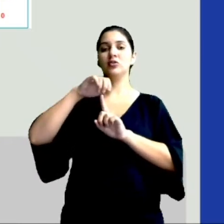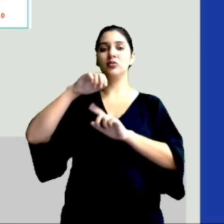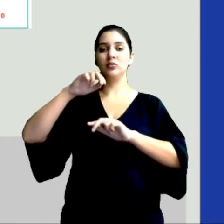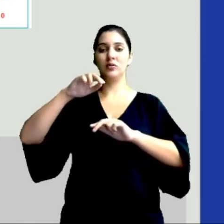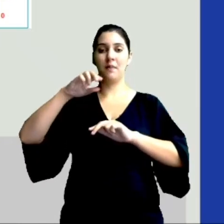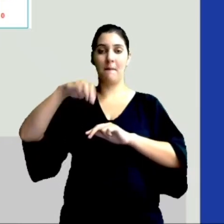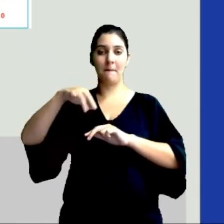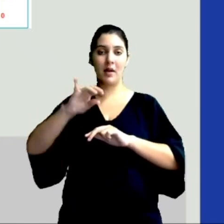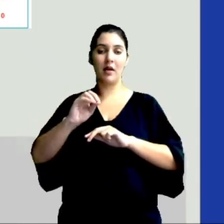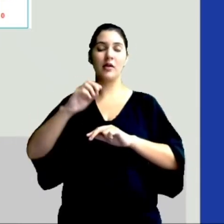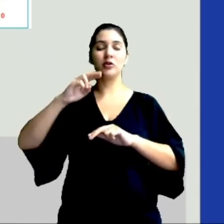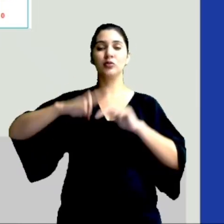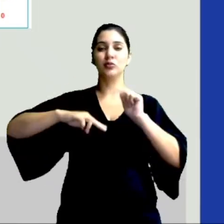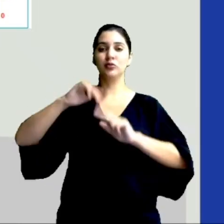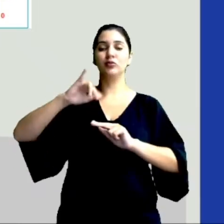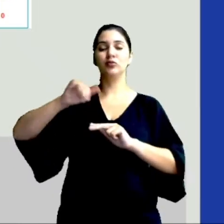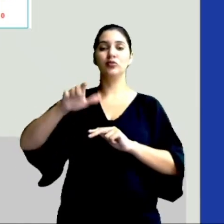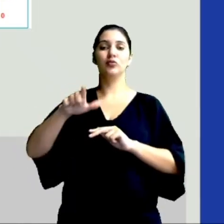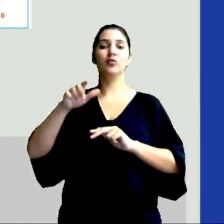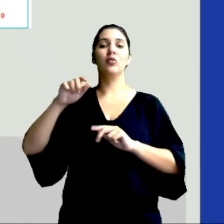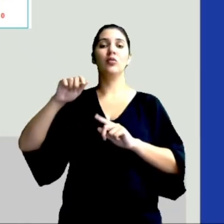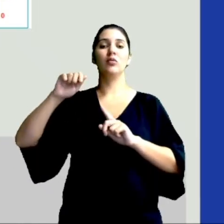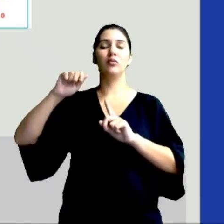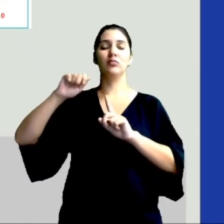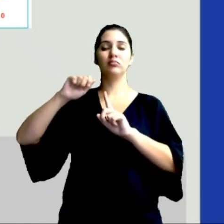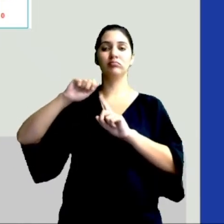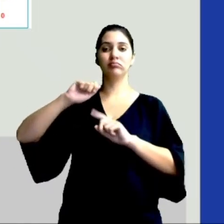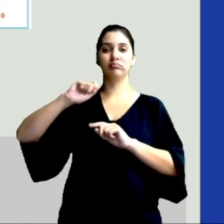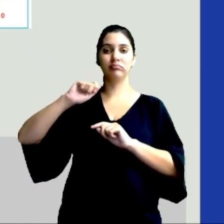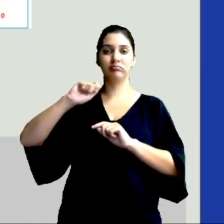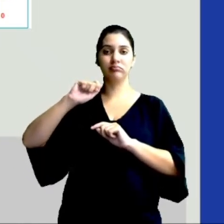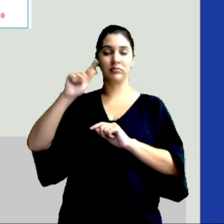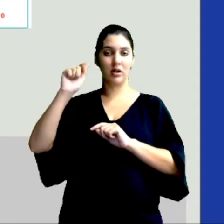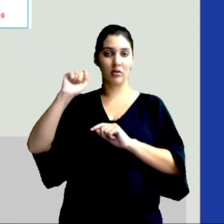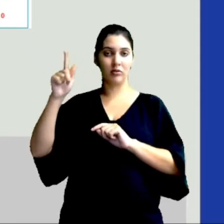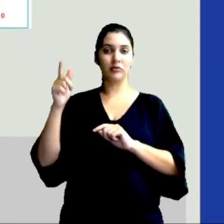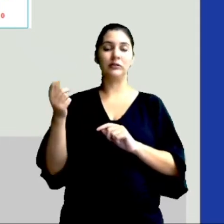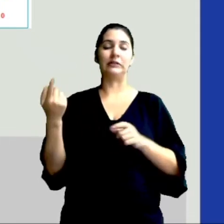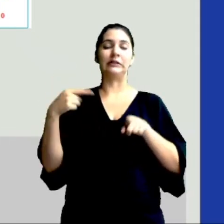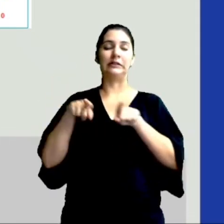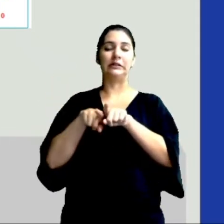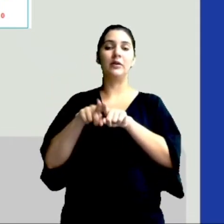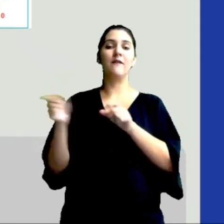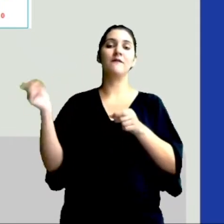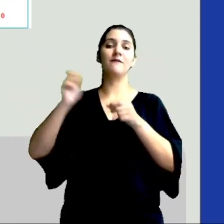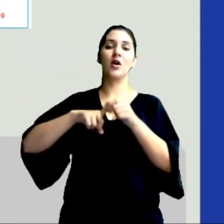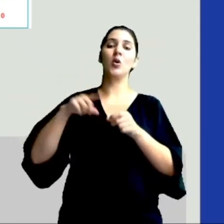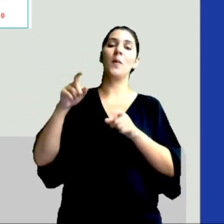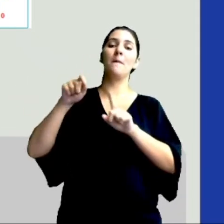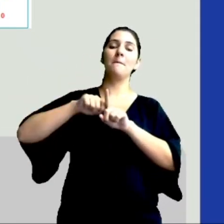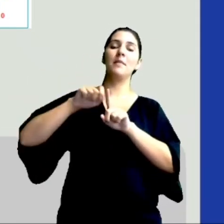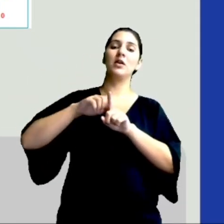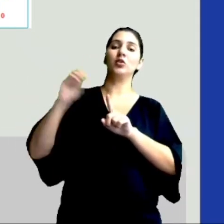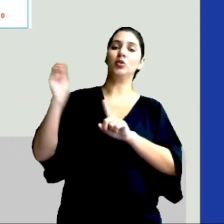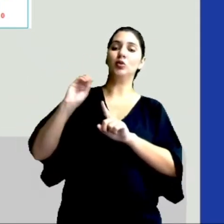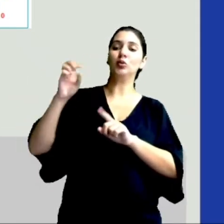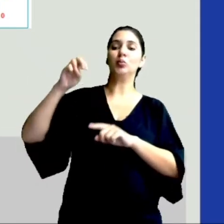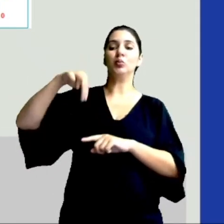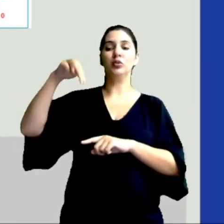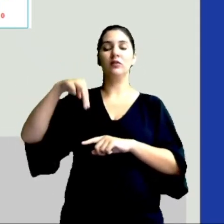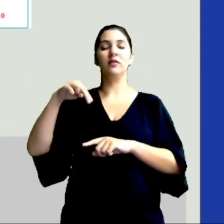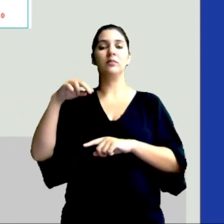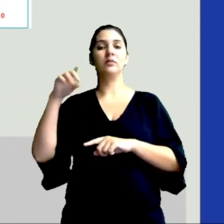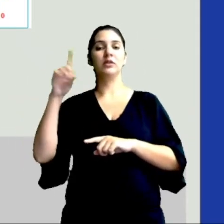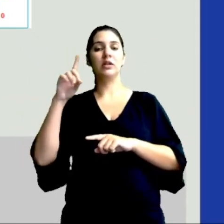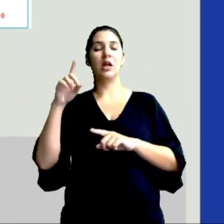depois no final do ano uma retomada, né, no mês de outubro, novembro, dezembro, né, as temperaturas voltam a cair um